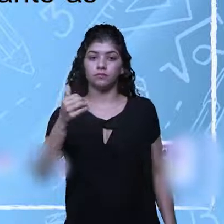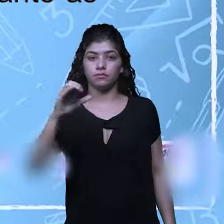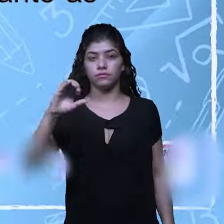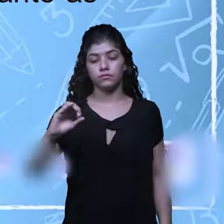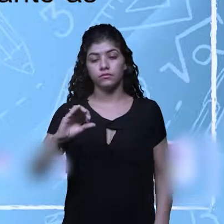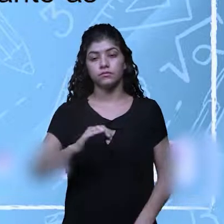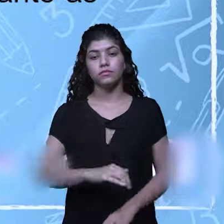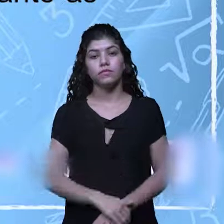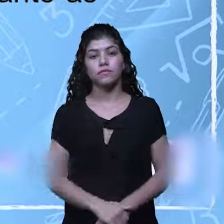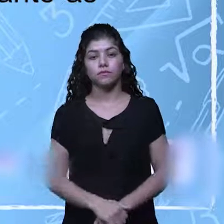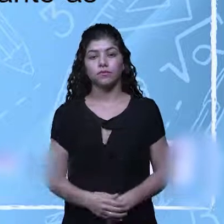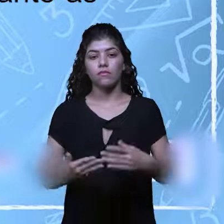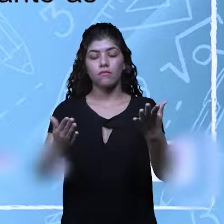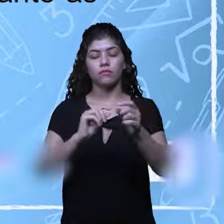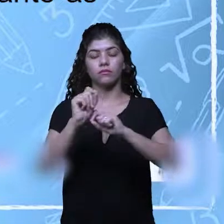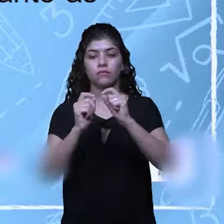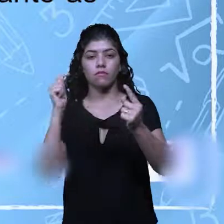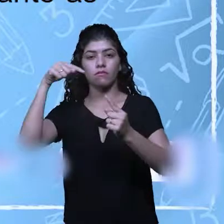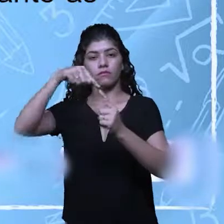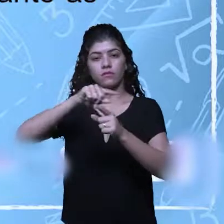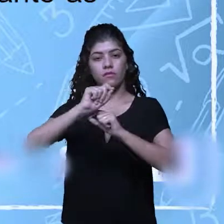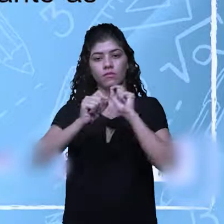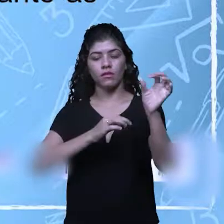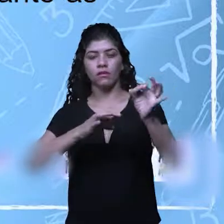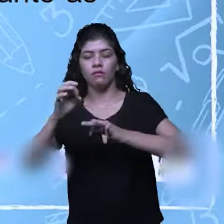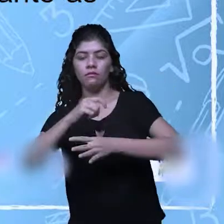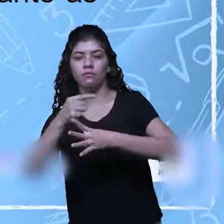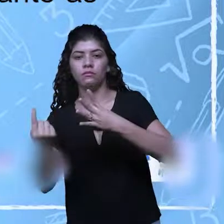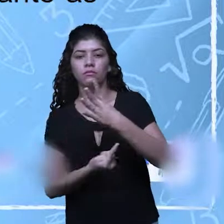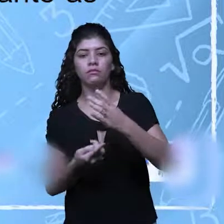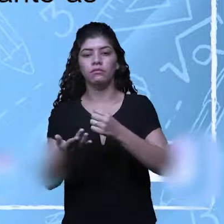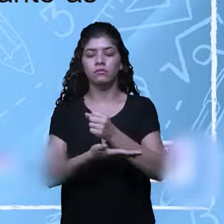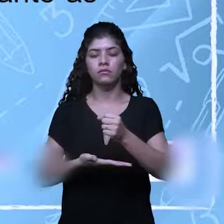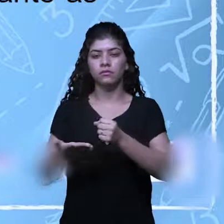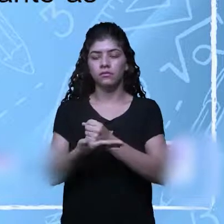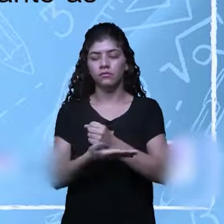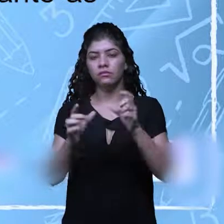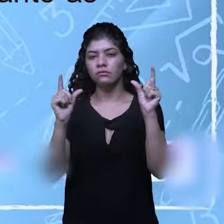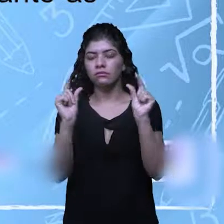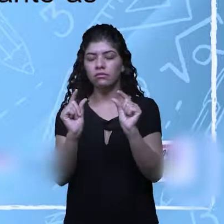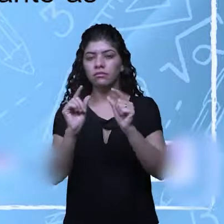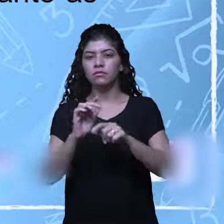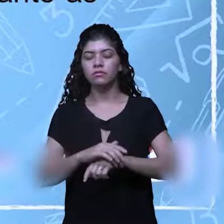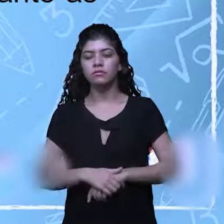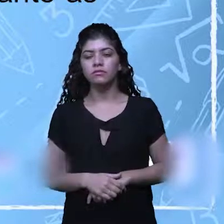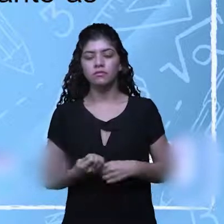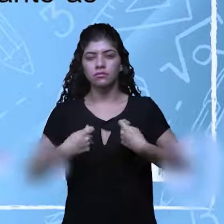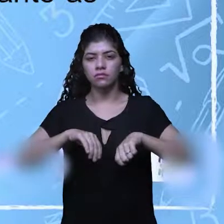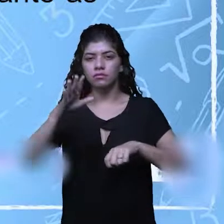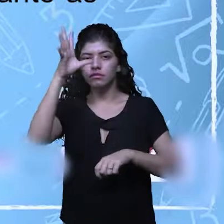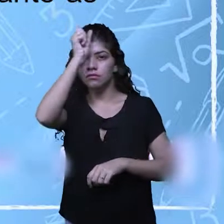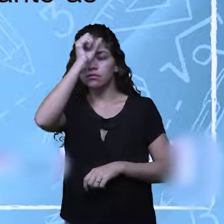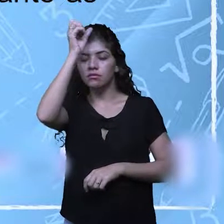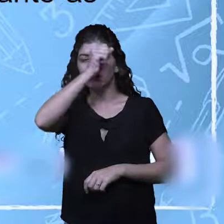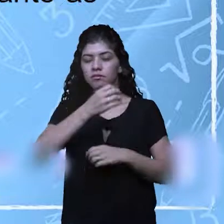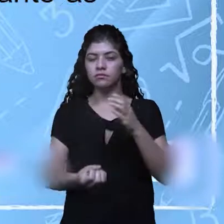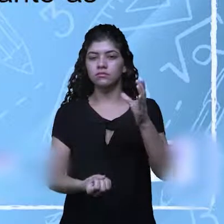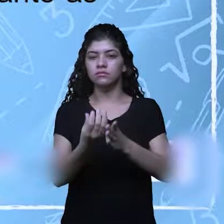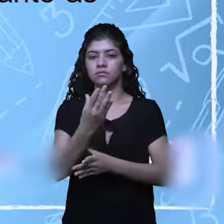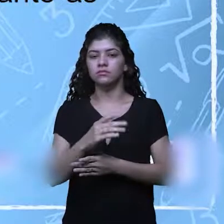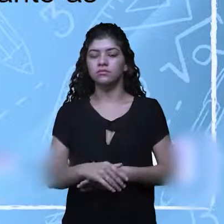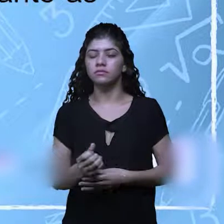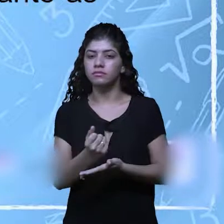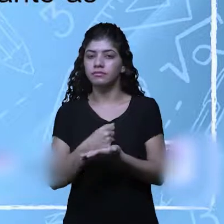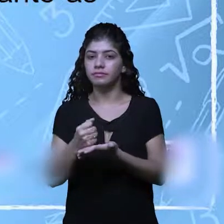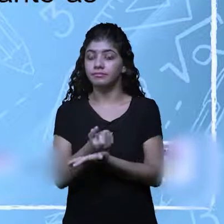o objetivo de estabelecer os requisitos mínimos a serem seguidos na fabricação de medicamentos